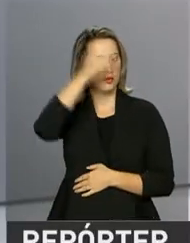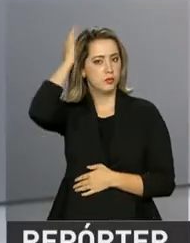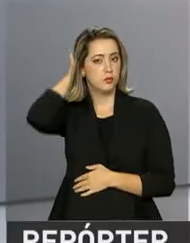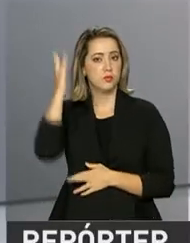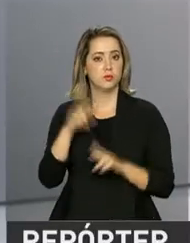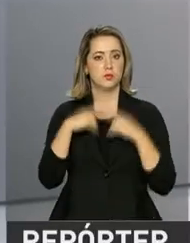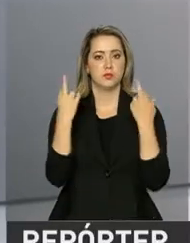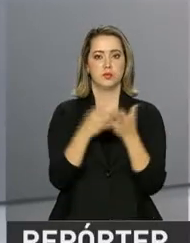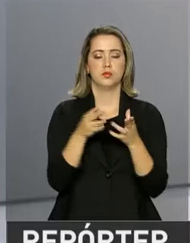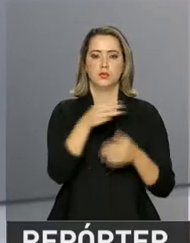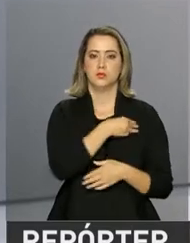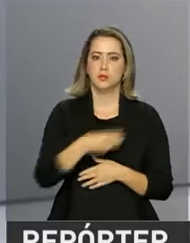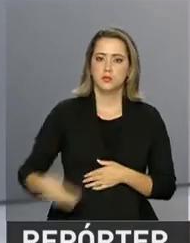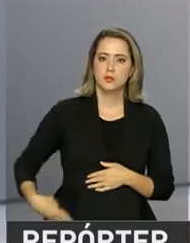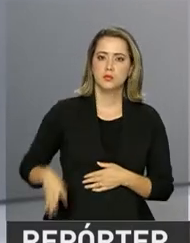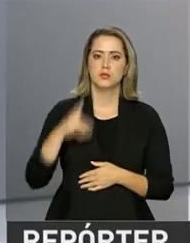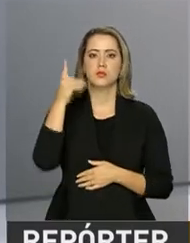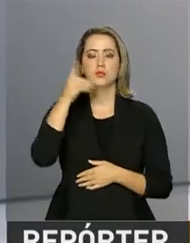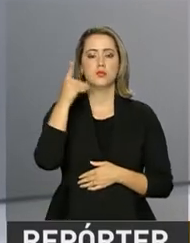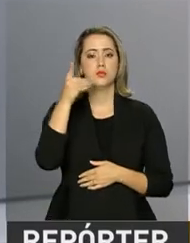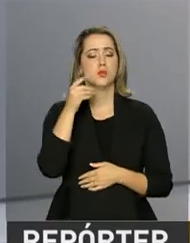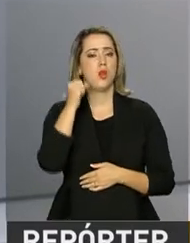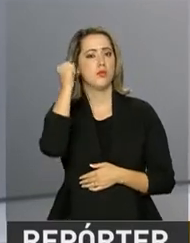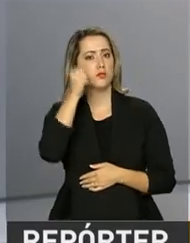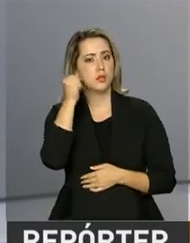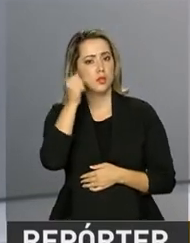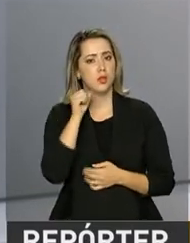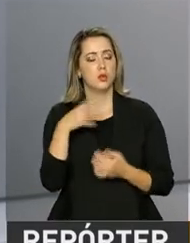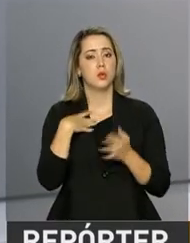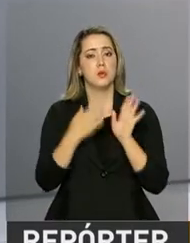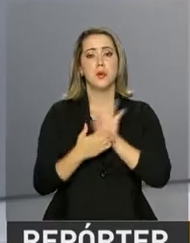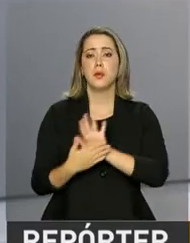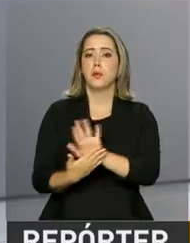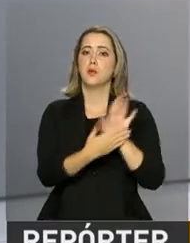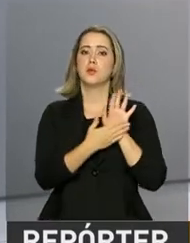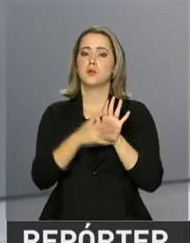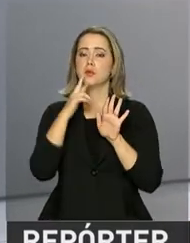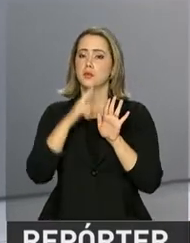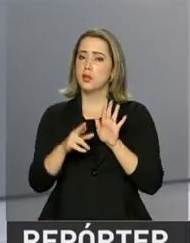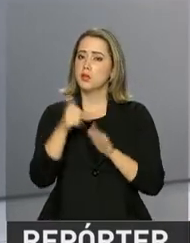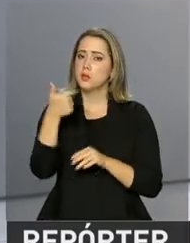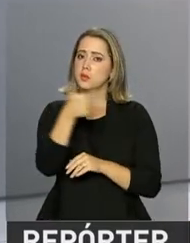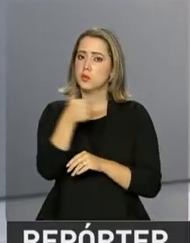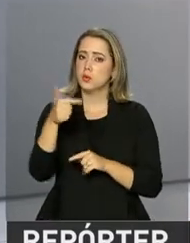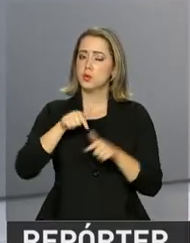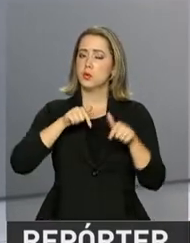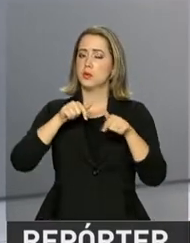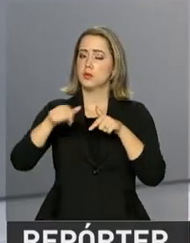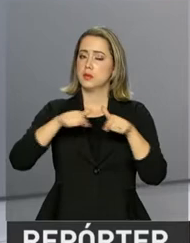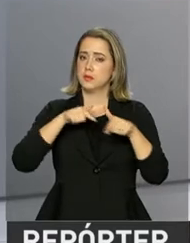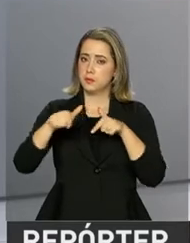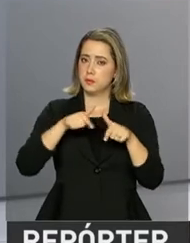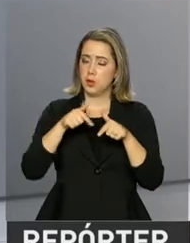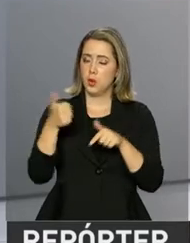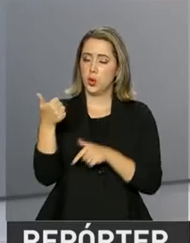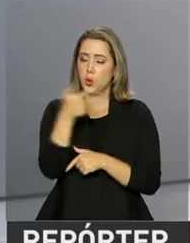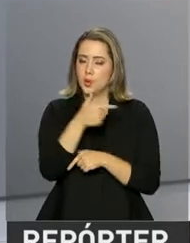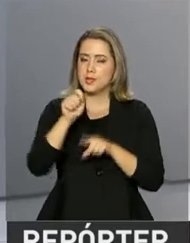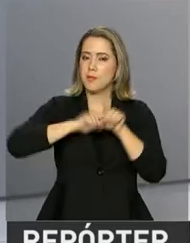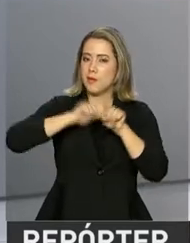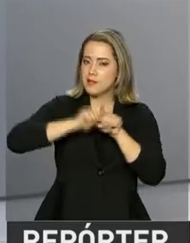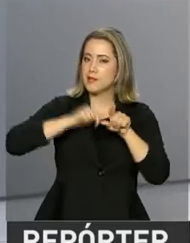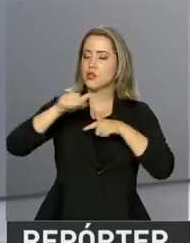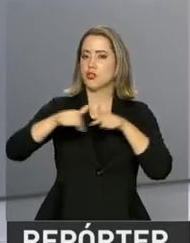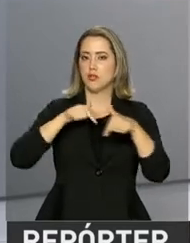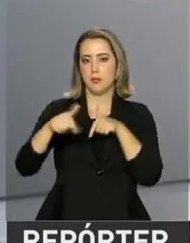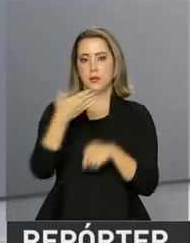Temer reuniu ministros e parlamentares para apresentar os resultados dos 12 meses de governo. No encontro, o